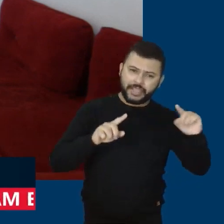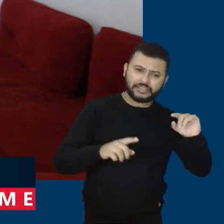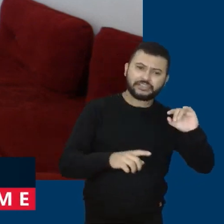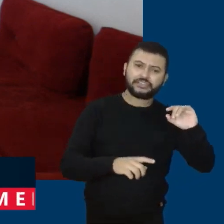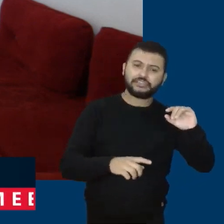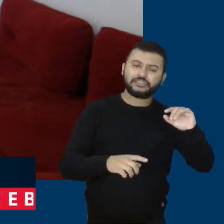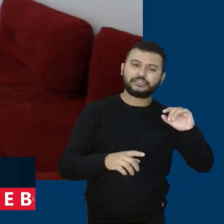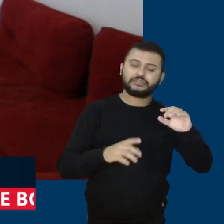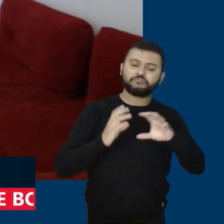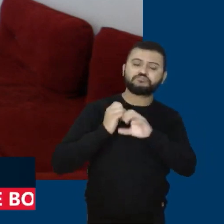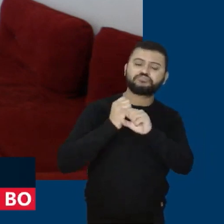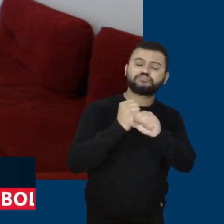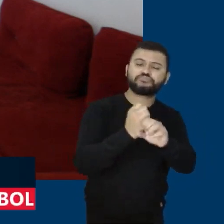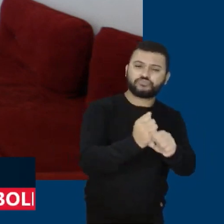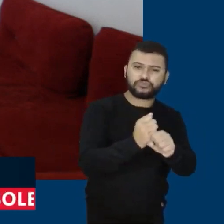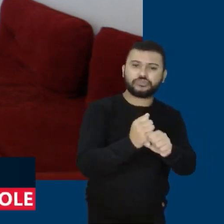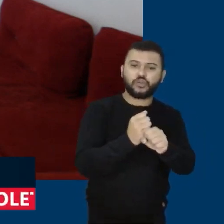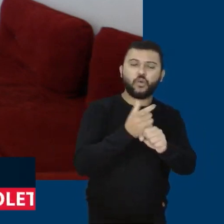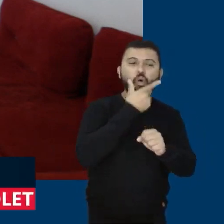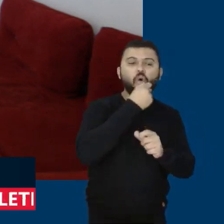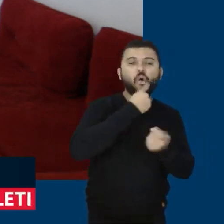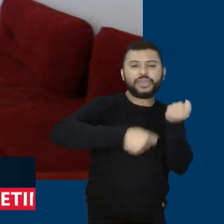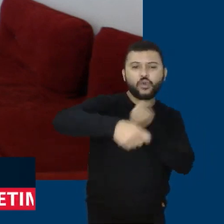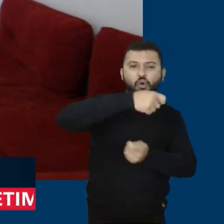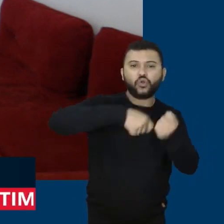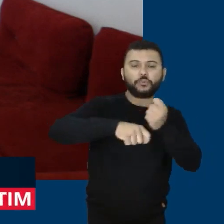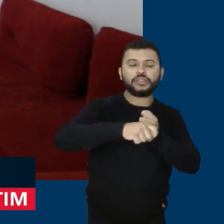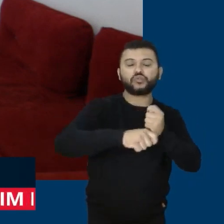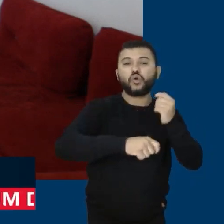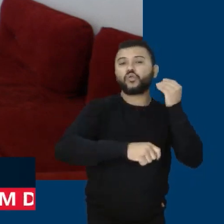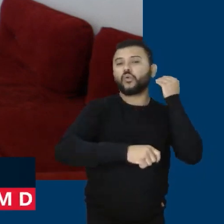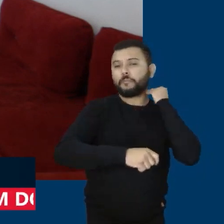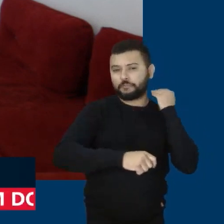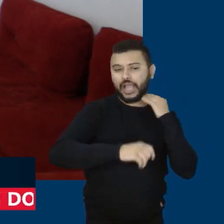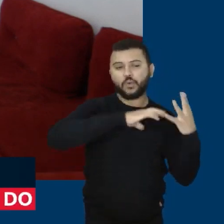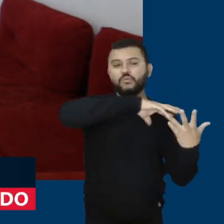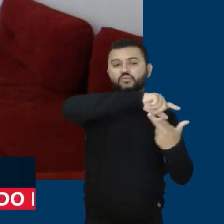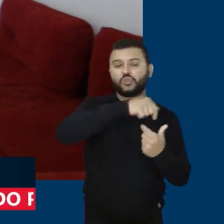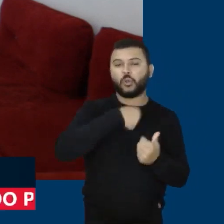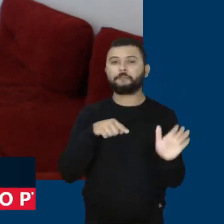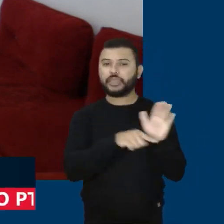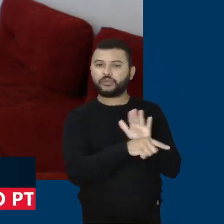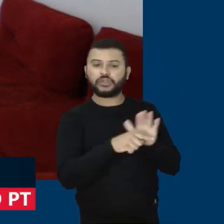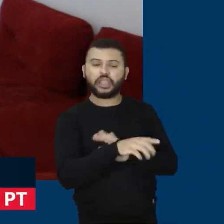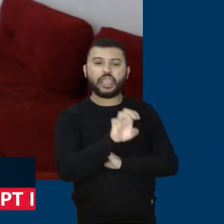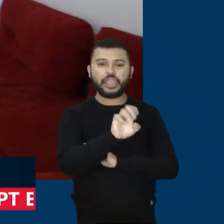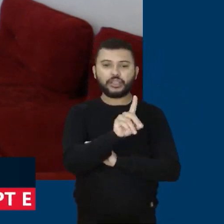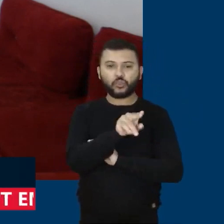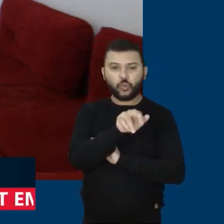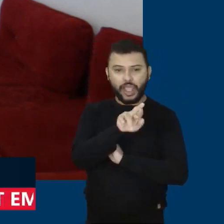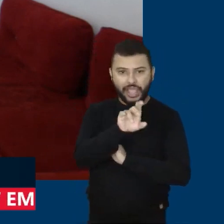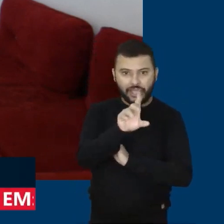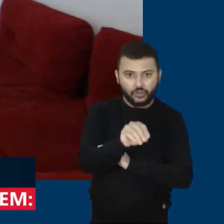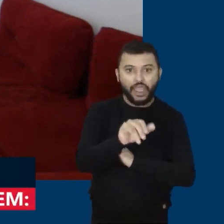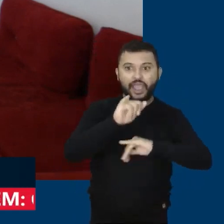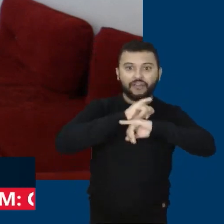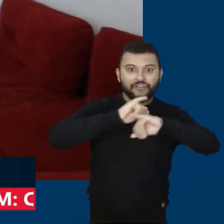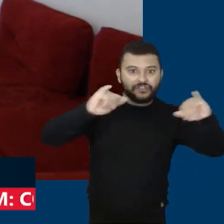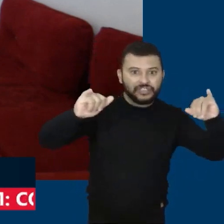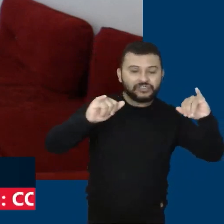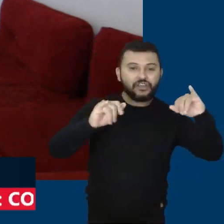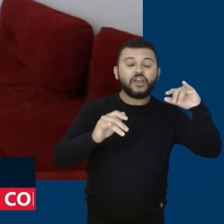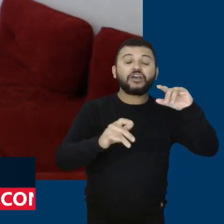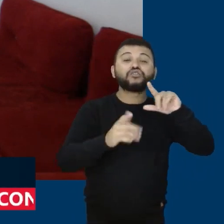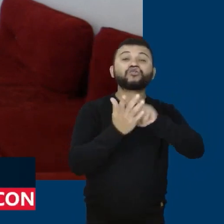sido feito um cálculo por um economista do Banco Mundial, um consultor do Banco Mundial, o Eduardo Fleury, e essa notícia foi publicada na Folha de